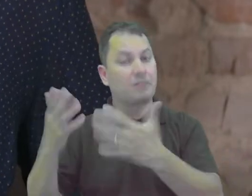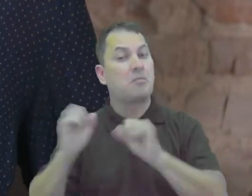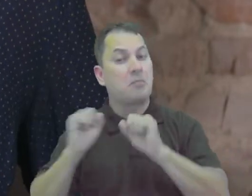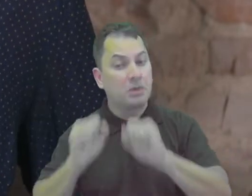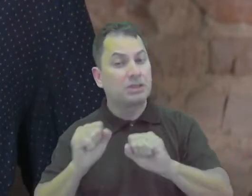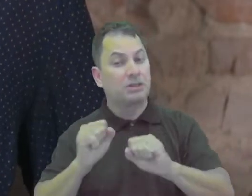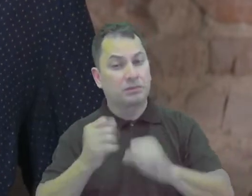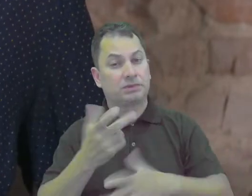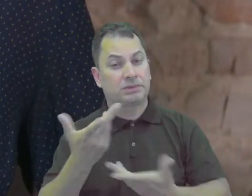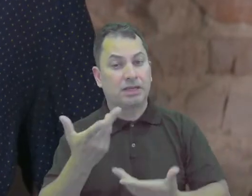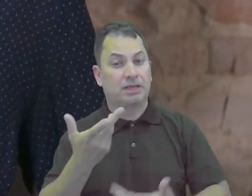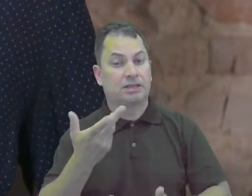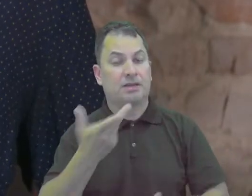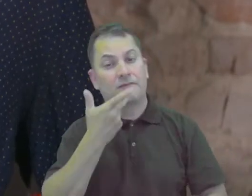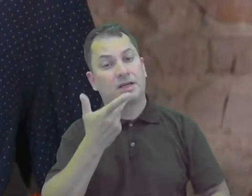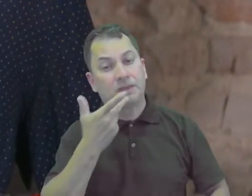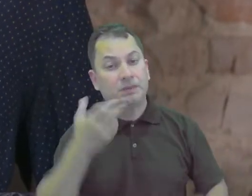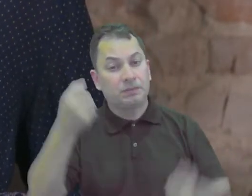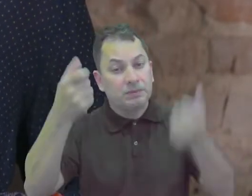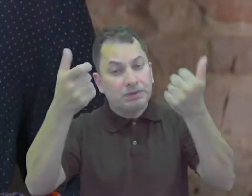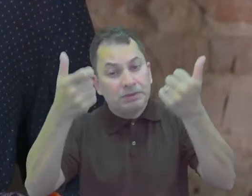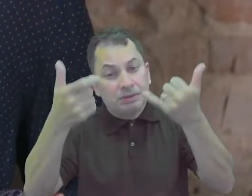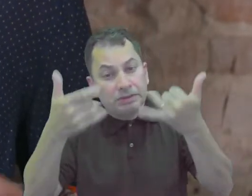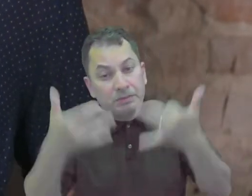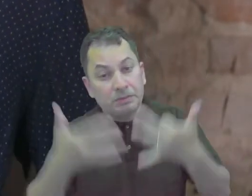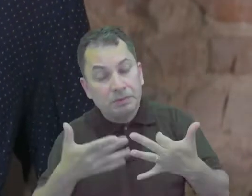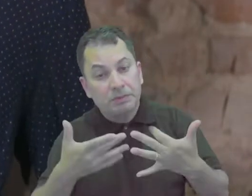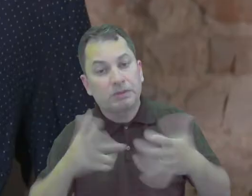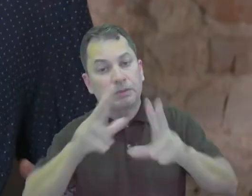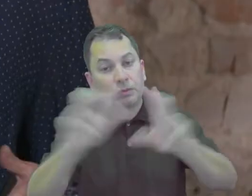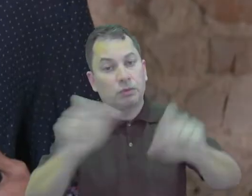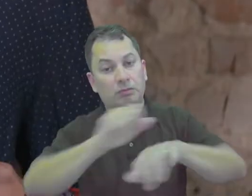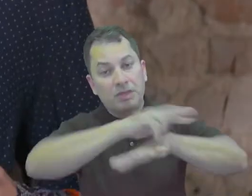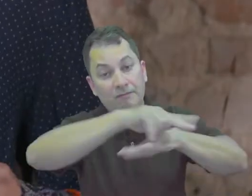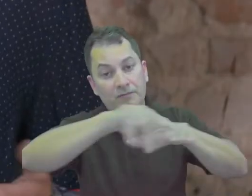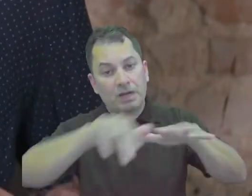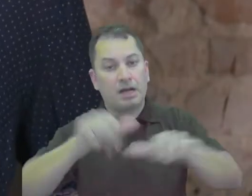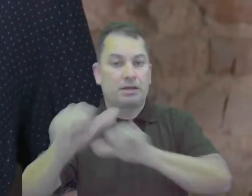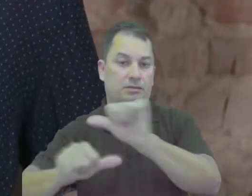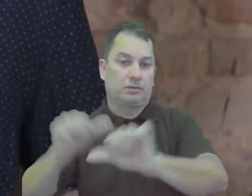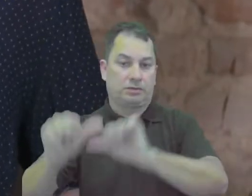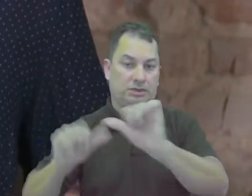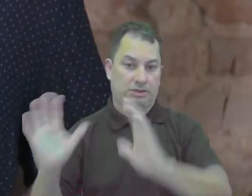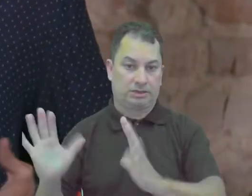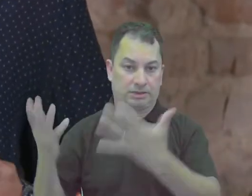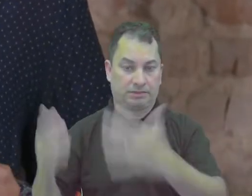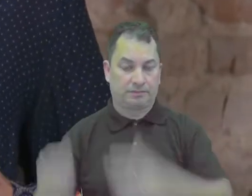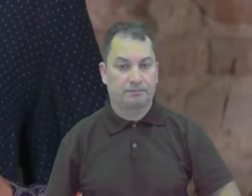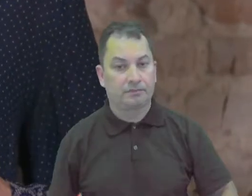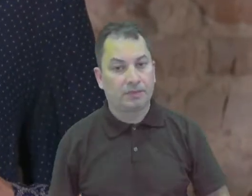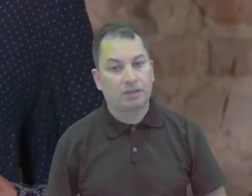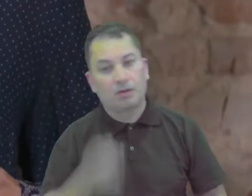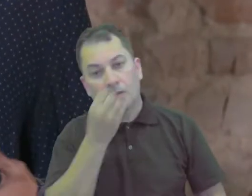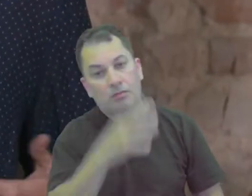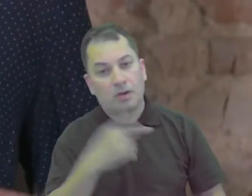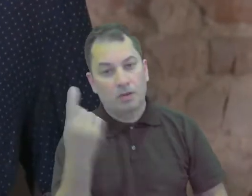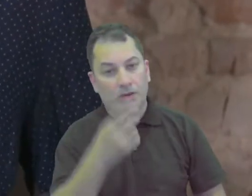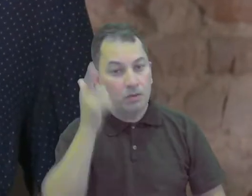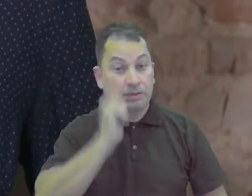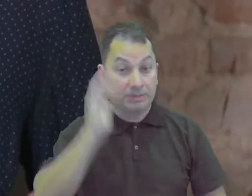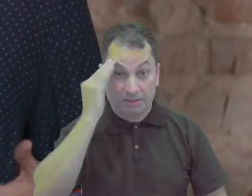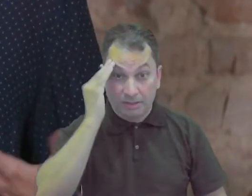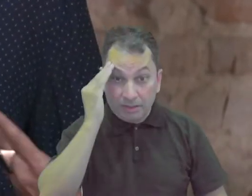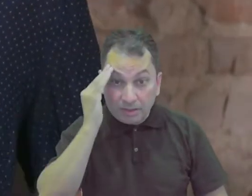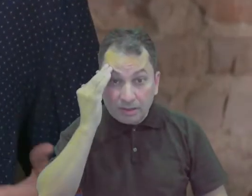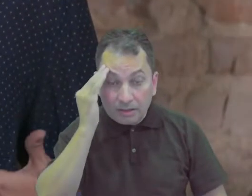desses eventos climáticos, né? Então, assim, é bom a gente entender que os